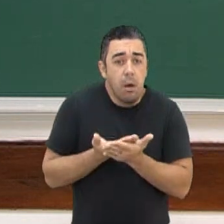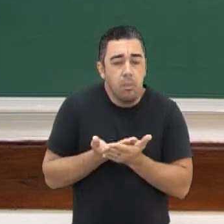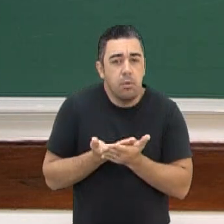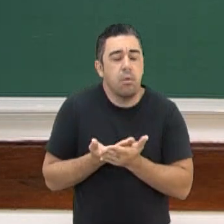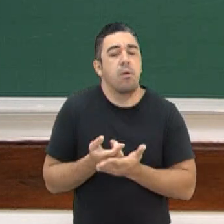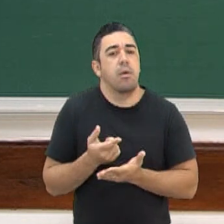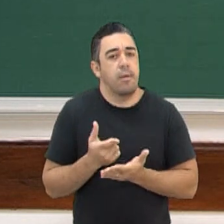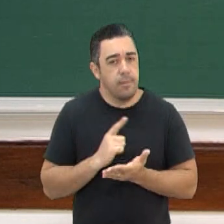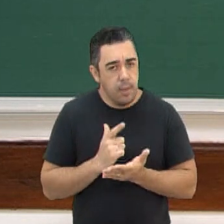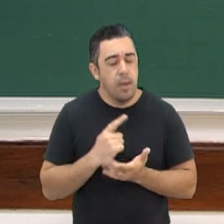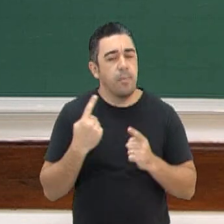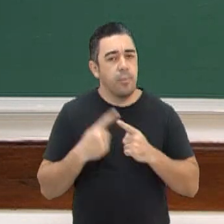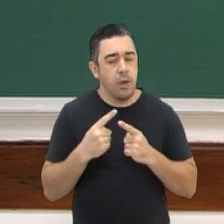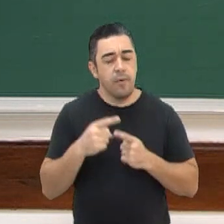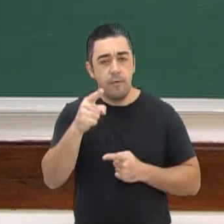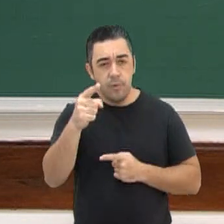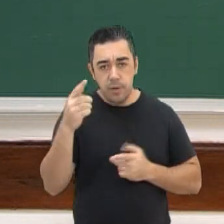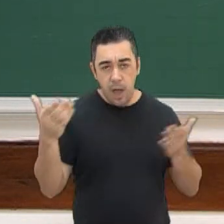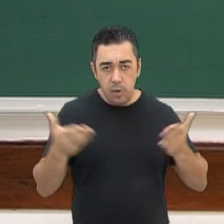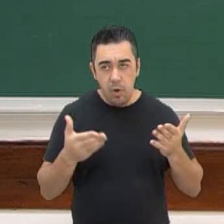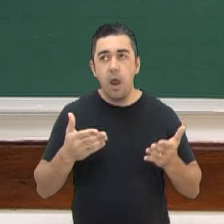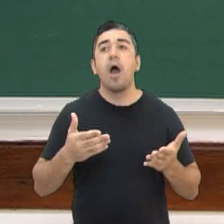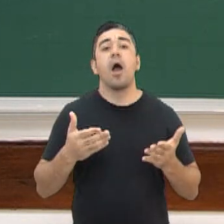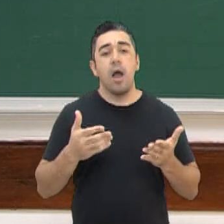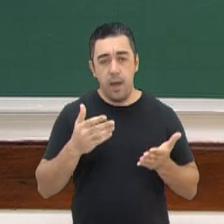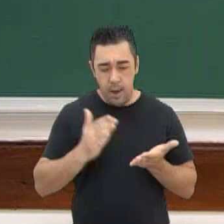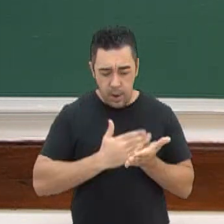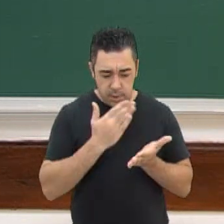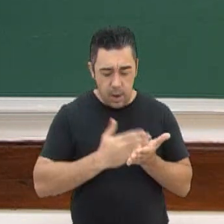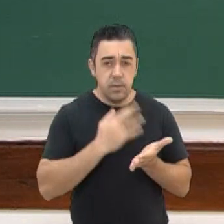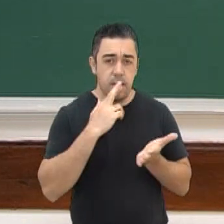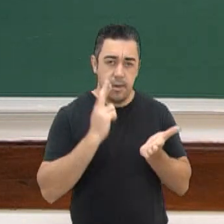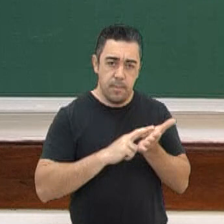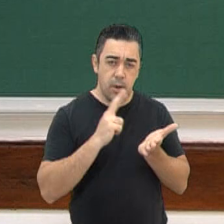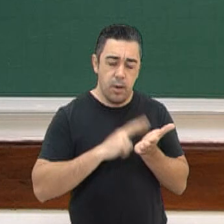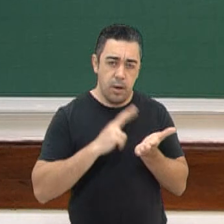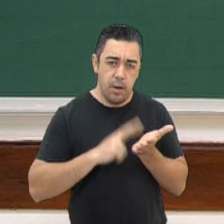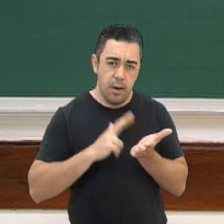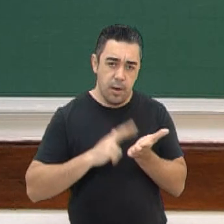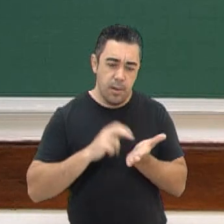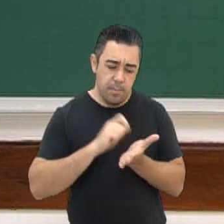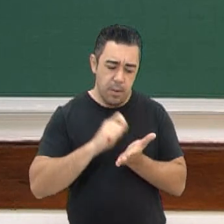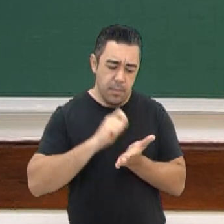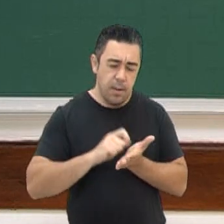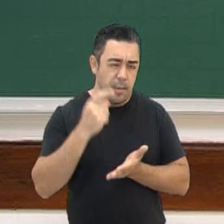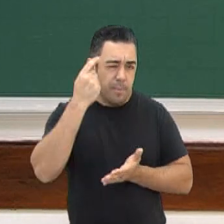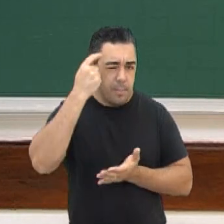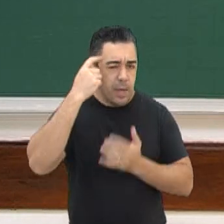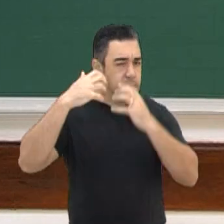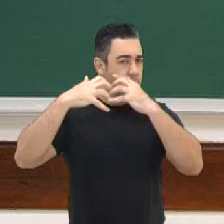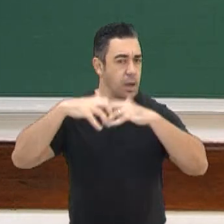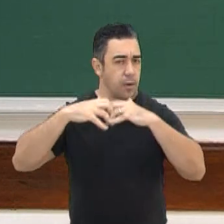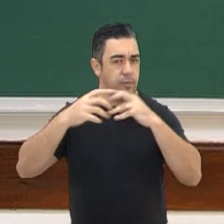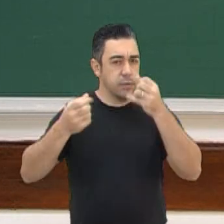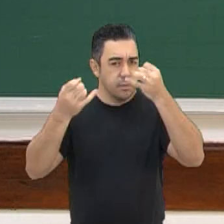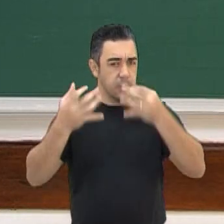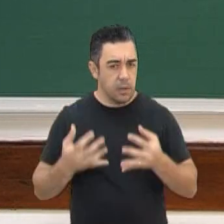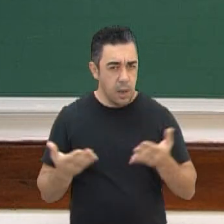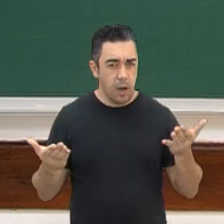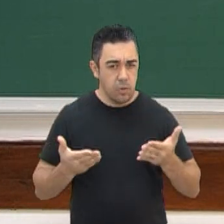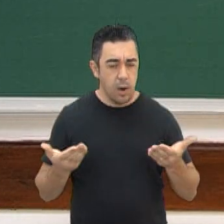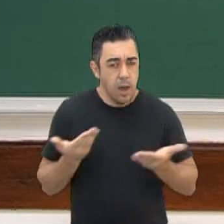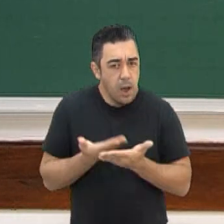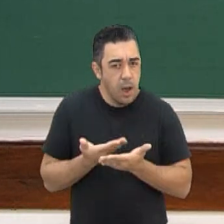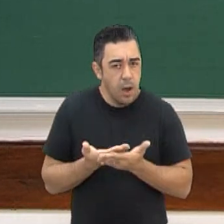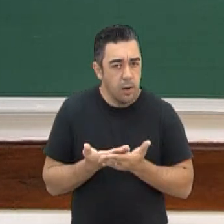é intencional, para que vocês agora peguem as suas respostas e repensem aquilo que vocês escreveram a partir da